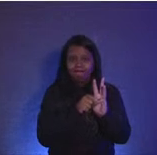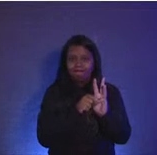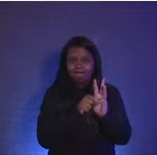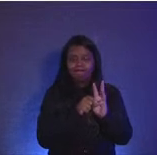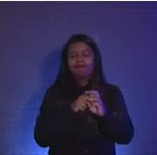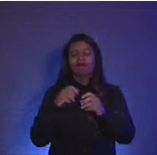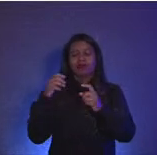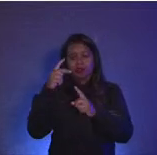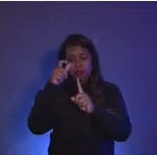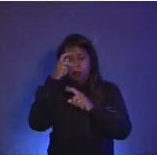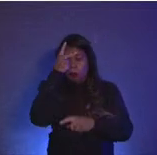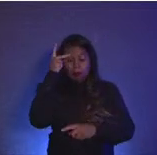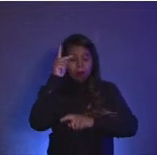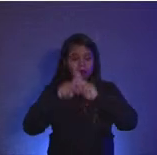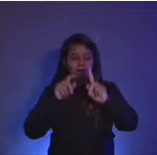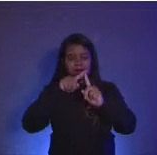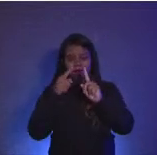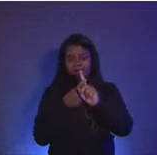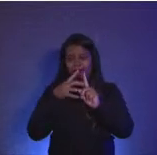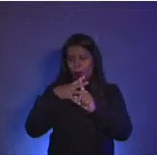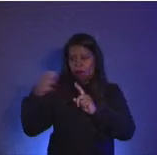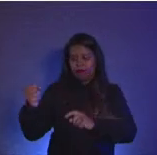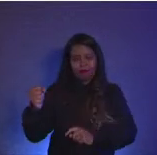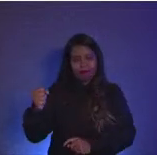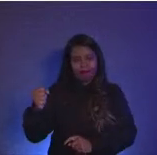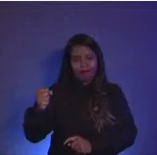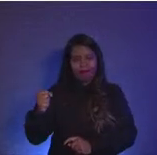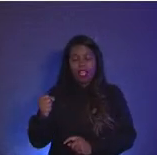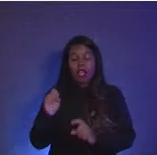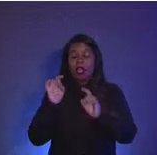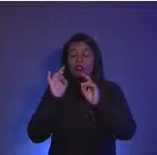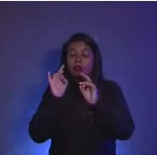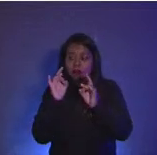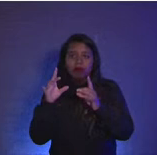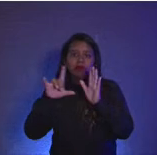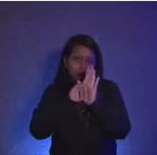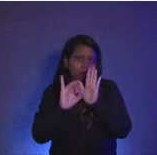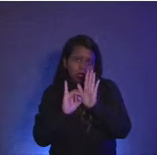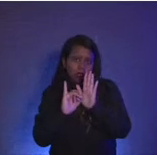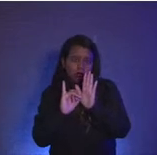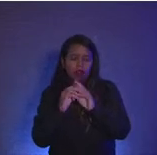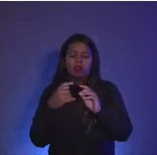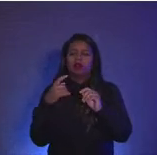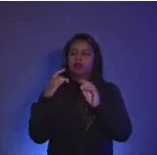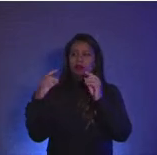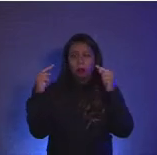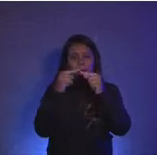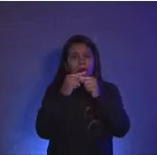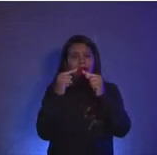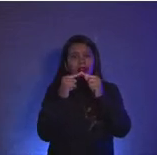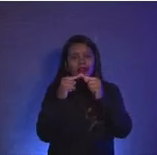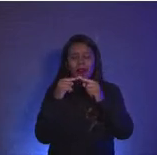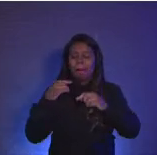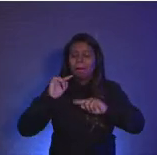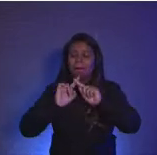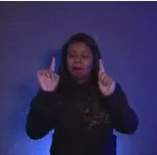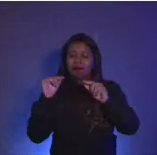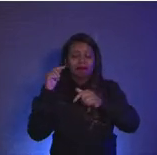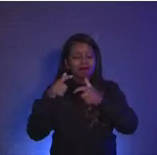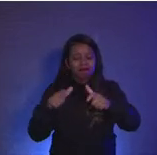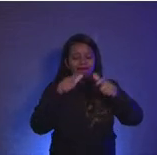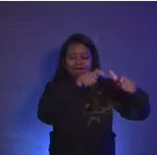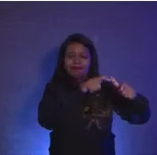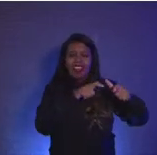1.823, 711 foram fora do município e 25 fora do estado. Então, as pessoas têm que se deslocar bastante para fazer um procedimento que